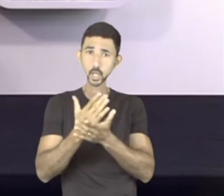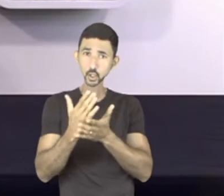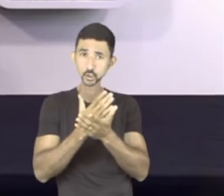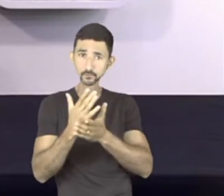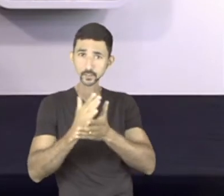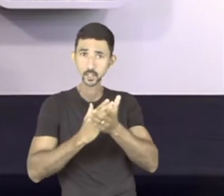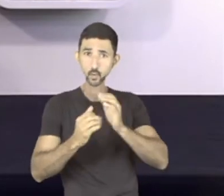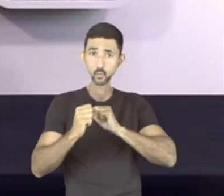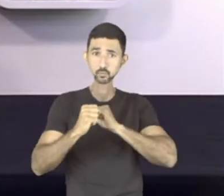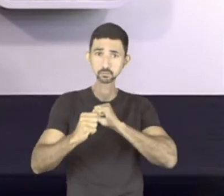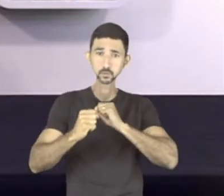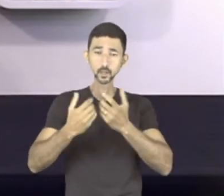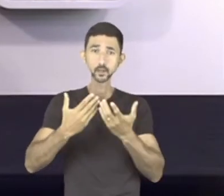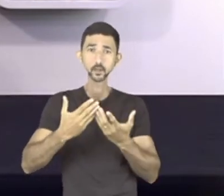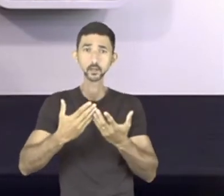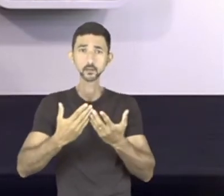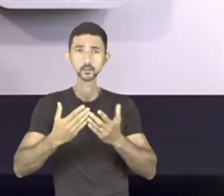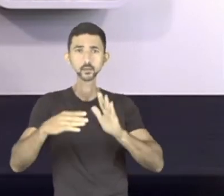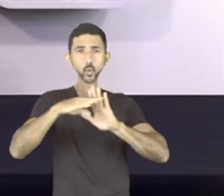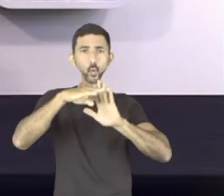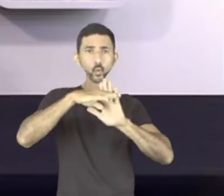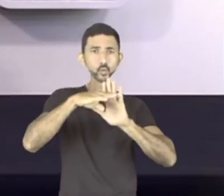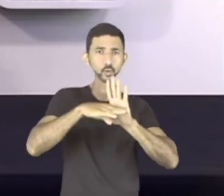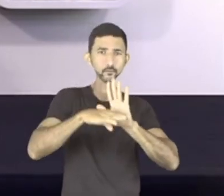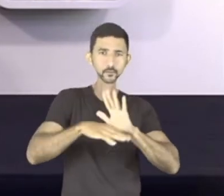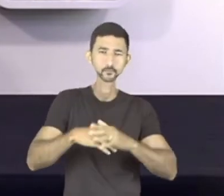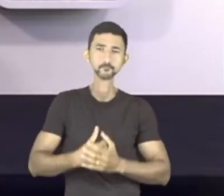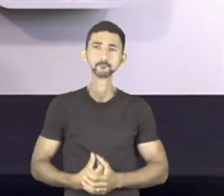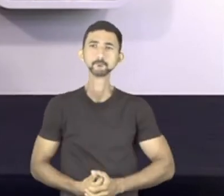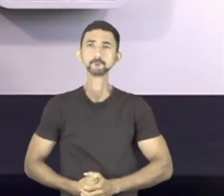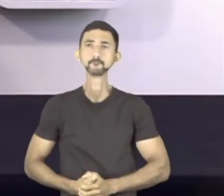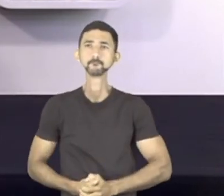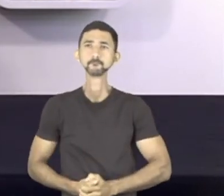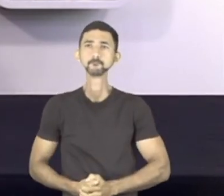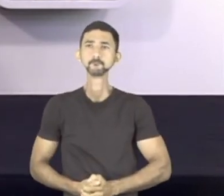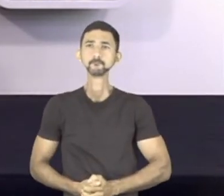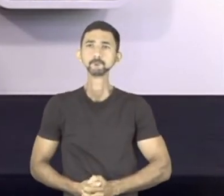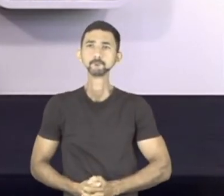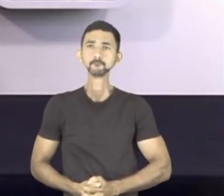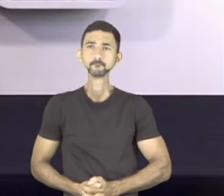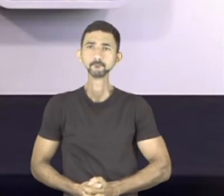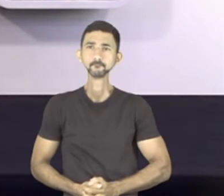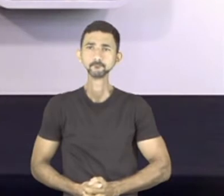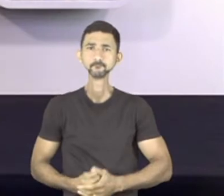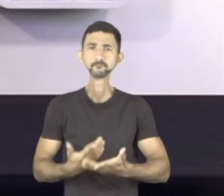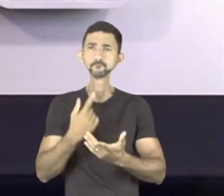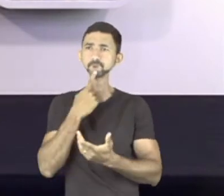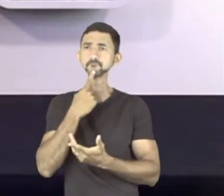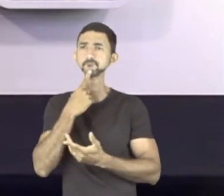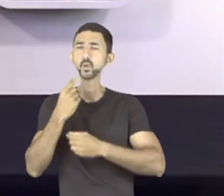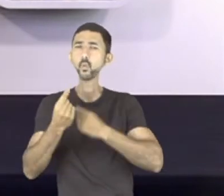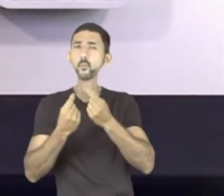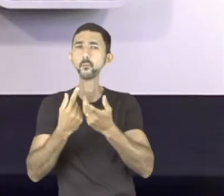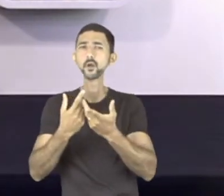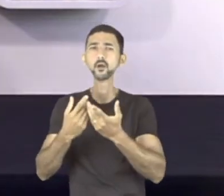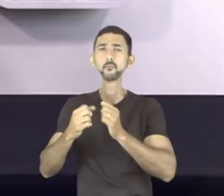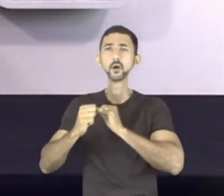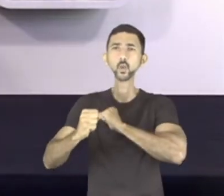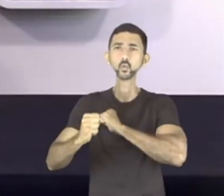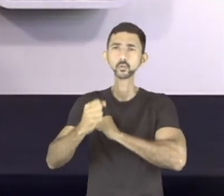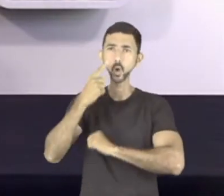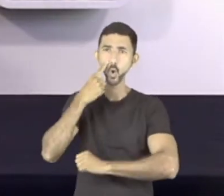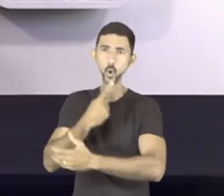aí dos níveis dentro do Taekwondo. Tá, professor? E como é uma luta de